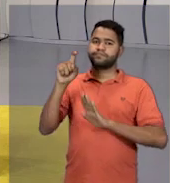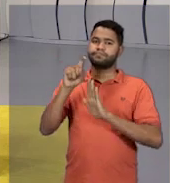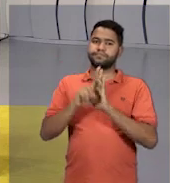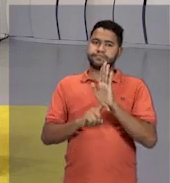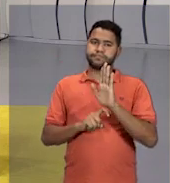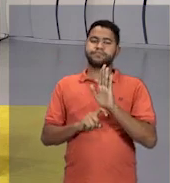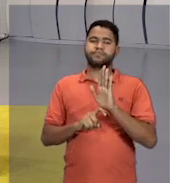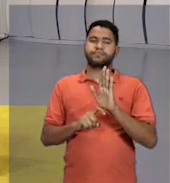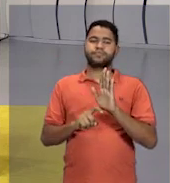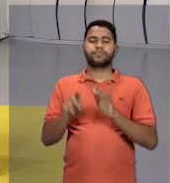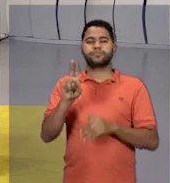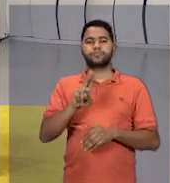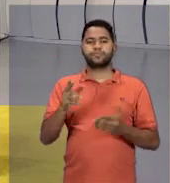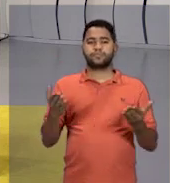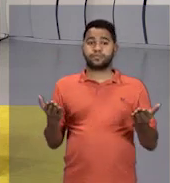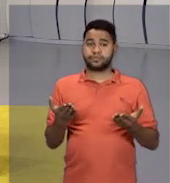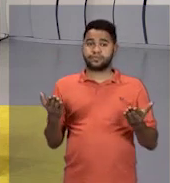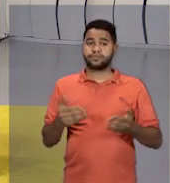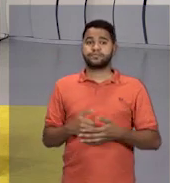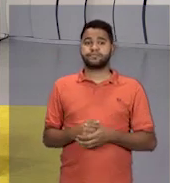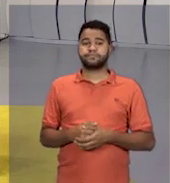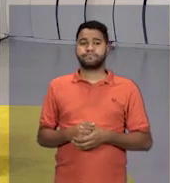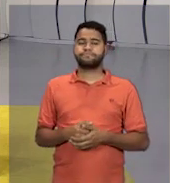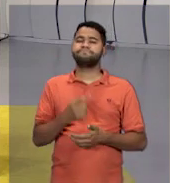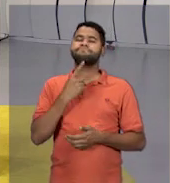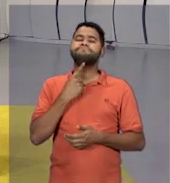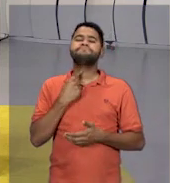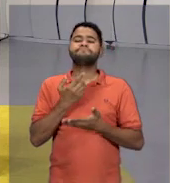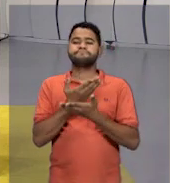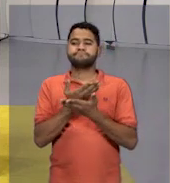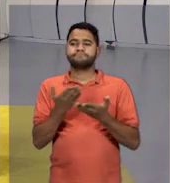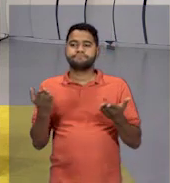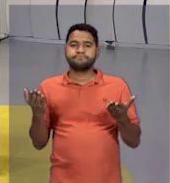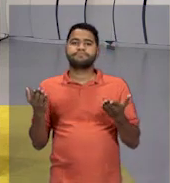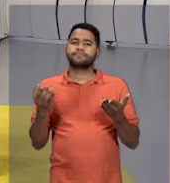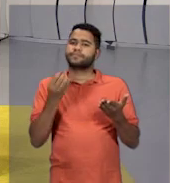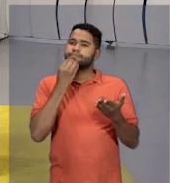nós trabalhamos na aula de hoje. Desejo a vocês então